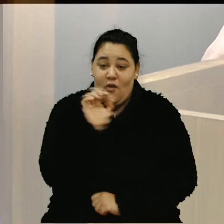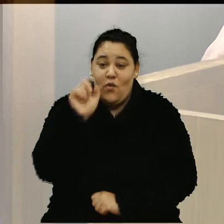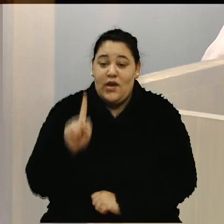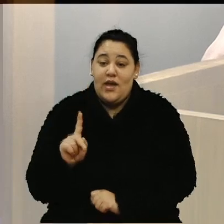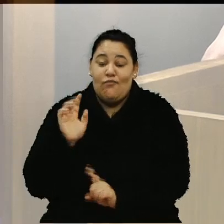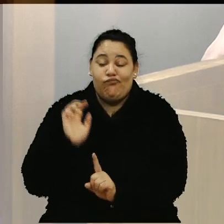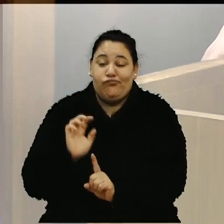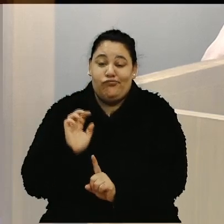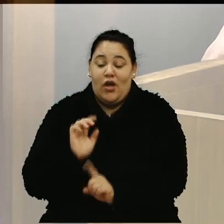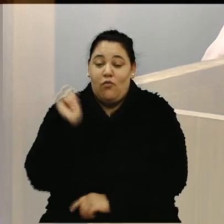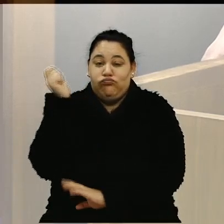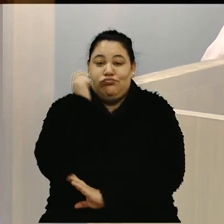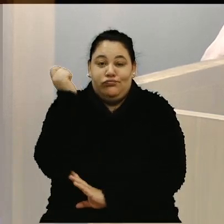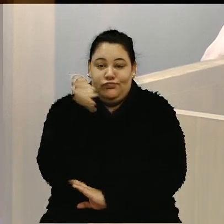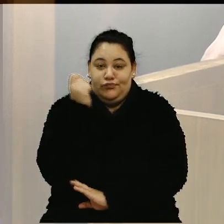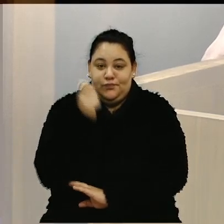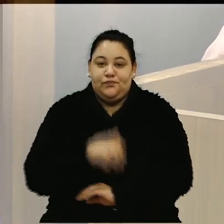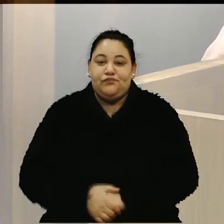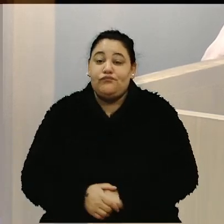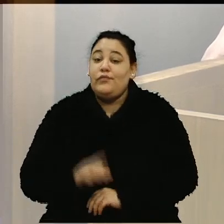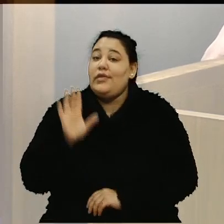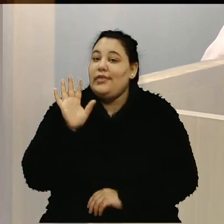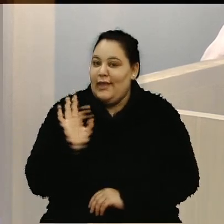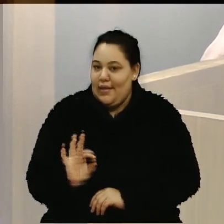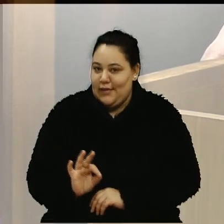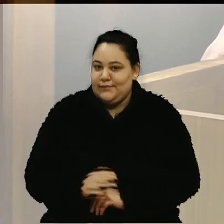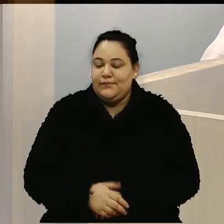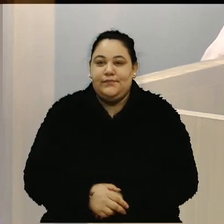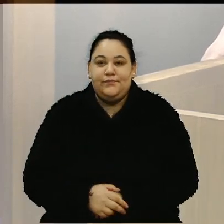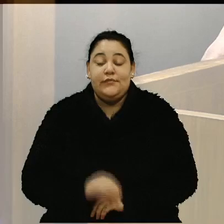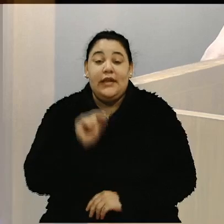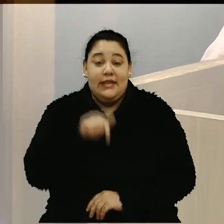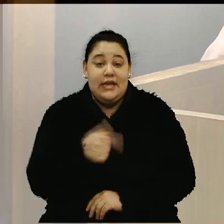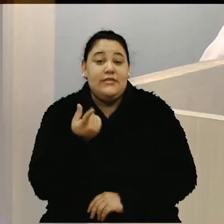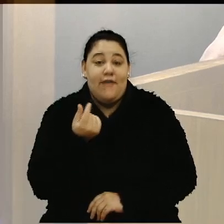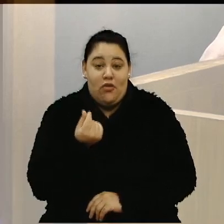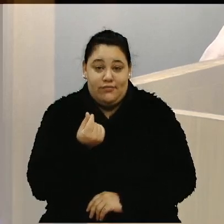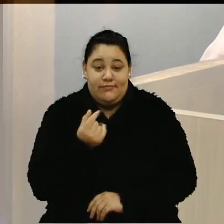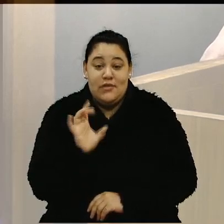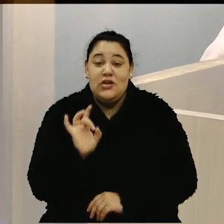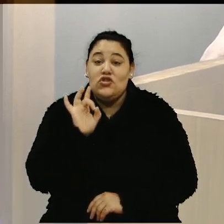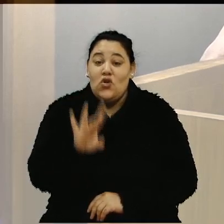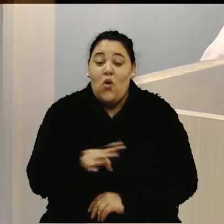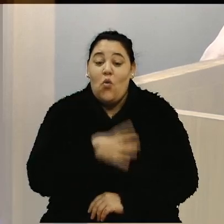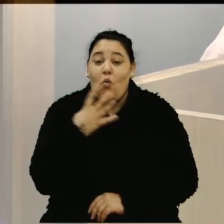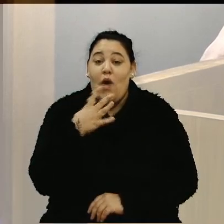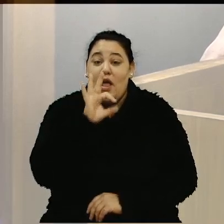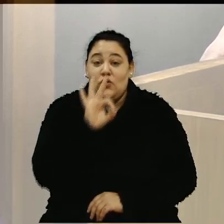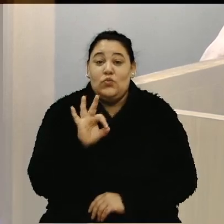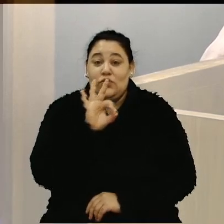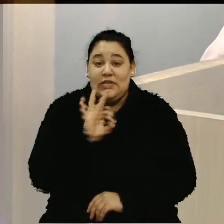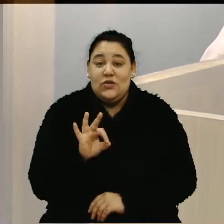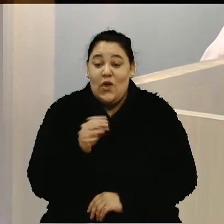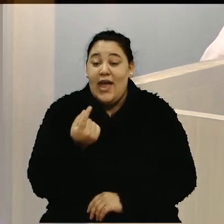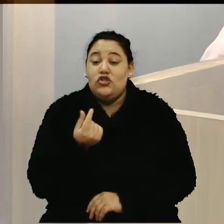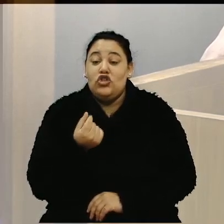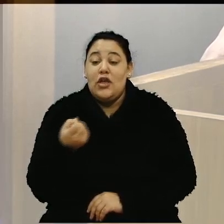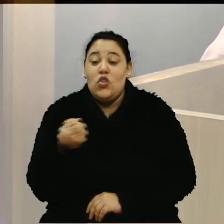E uma matéria que saiu na Gazeta do Povo, a recém no dia 28/6, que somente 15%